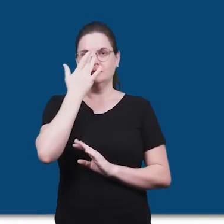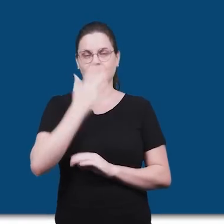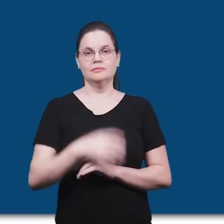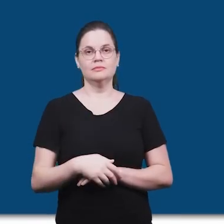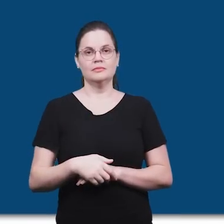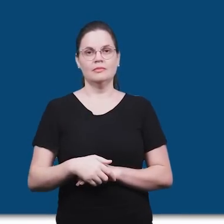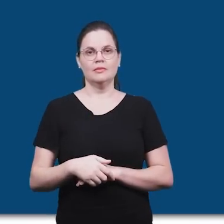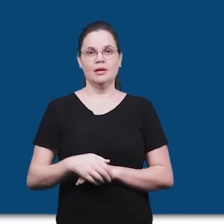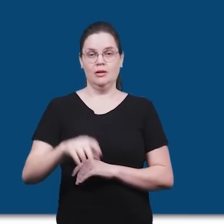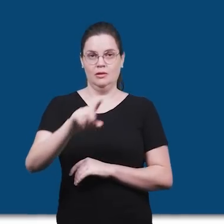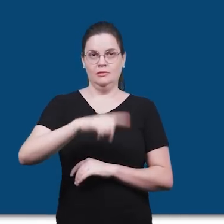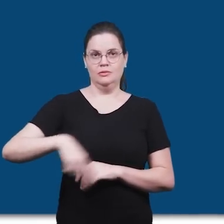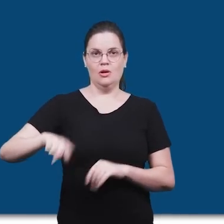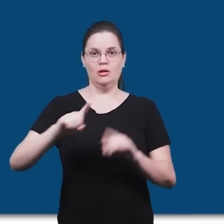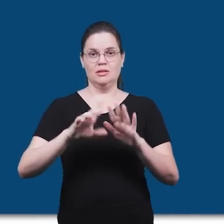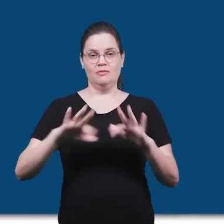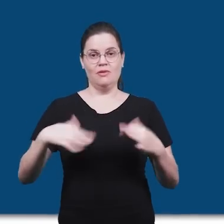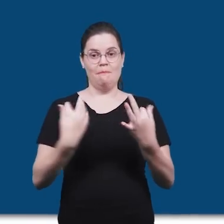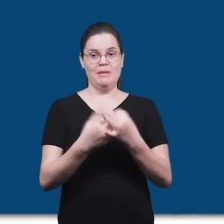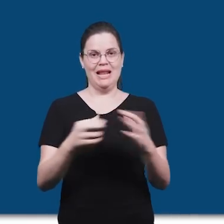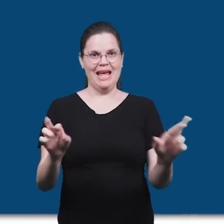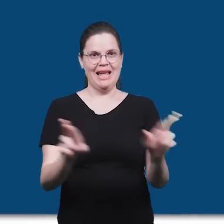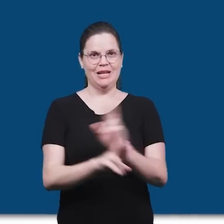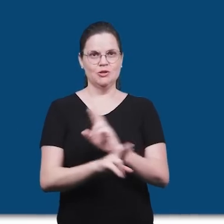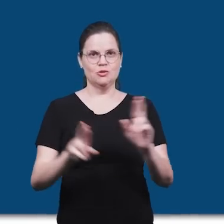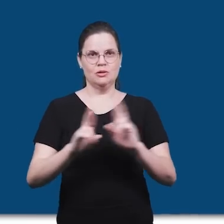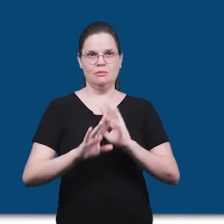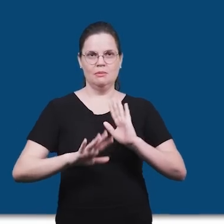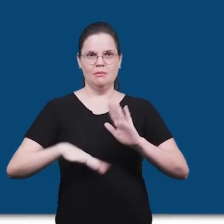Aperfeiçoar o relacionamento